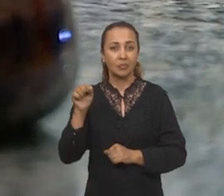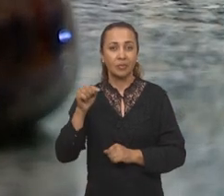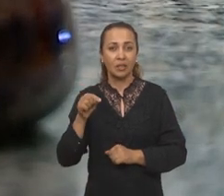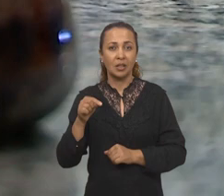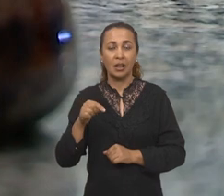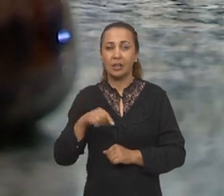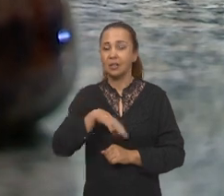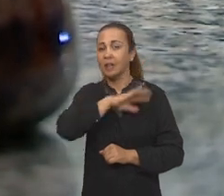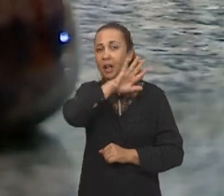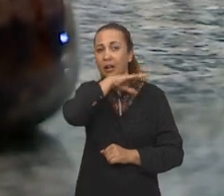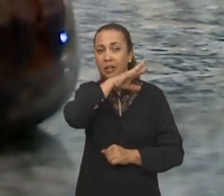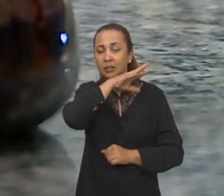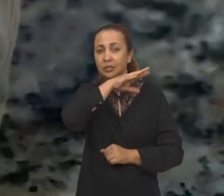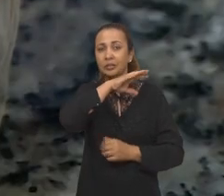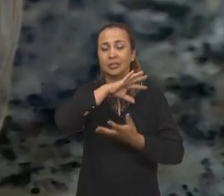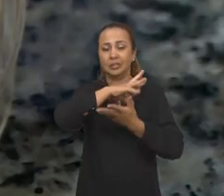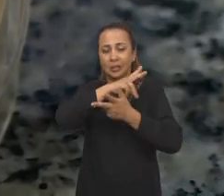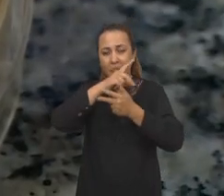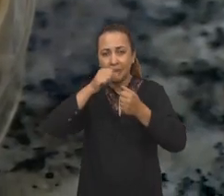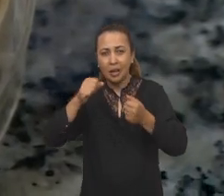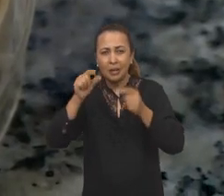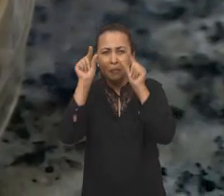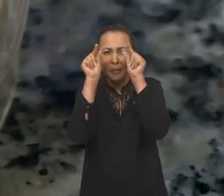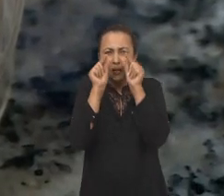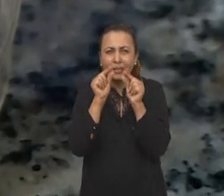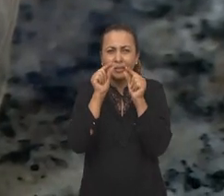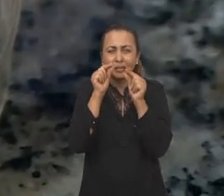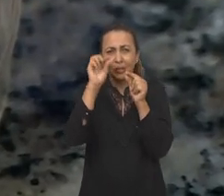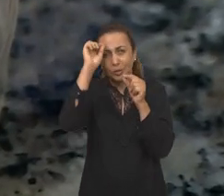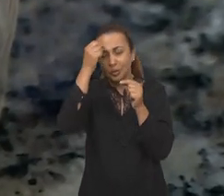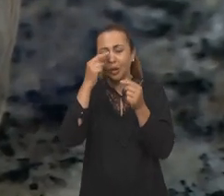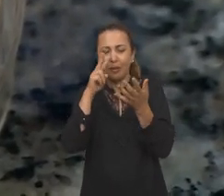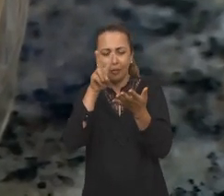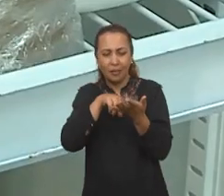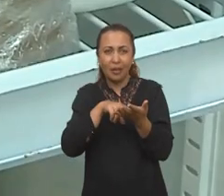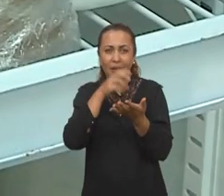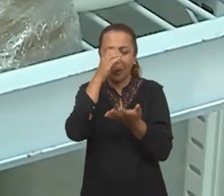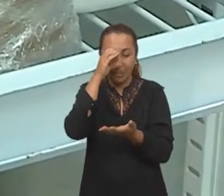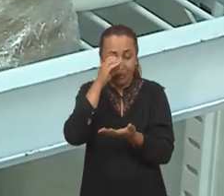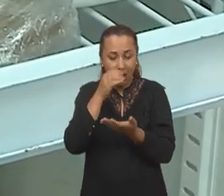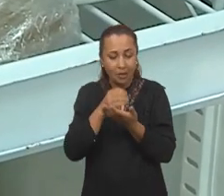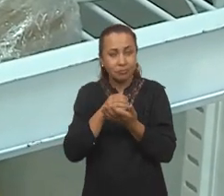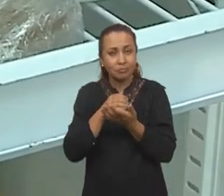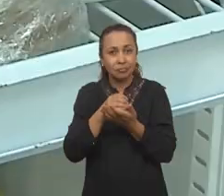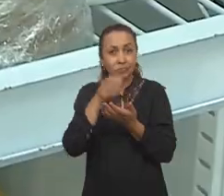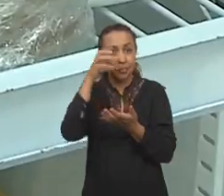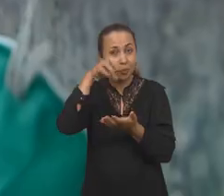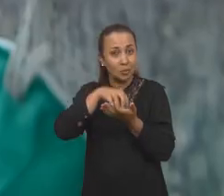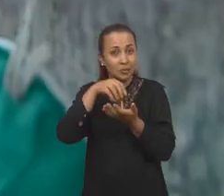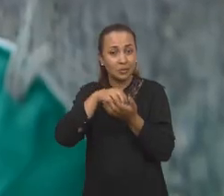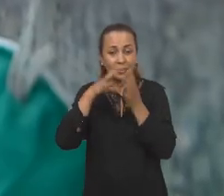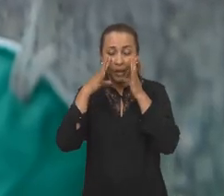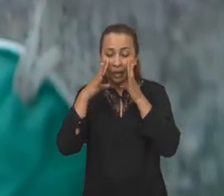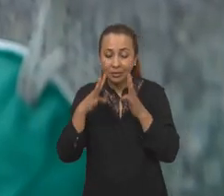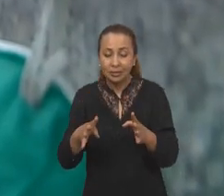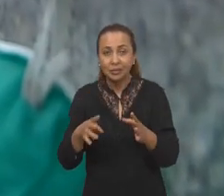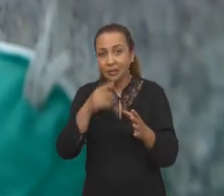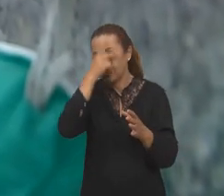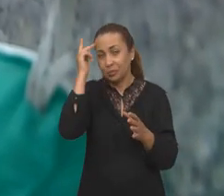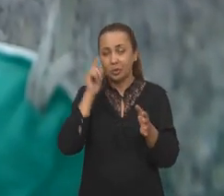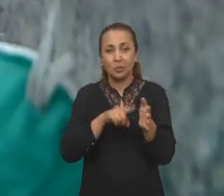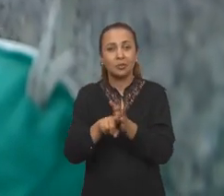esses seres minúsculos que só podem ser vistos com auxílio de microscópio concentram a atenção dos pesquisadores